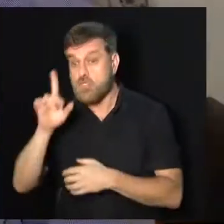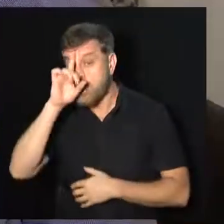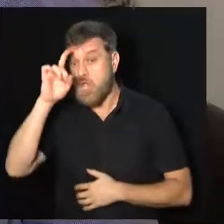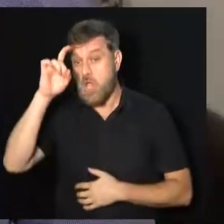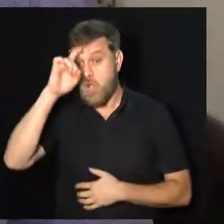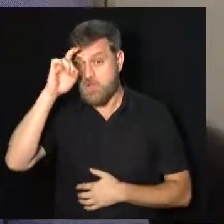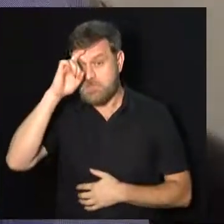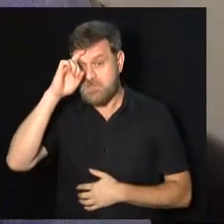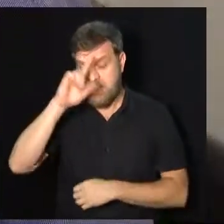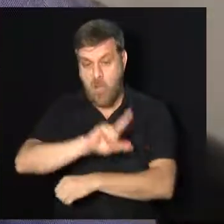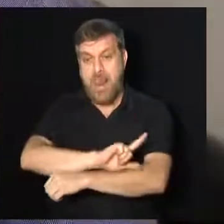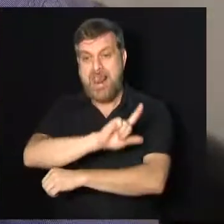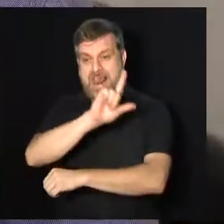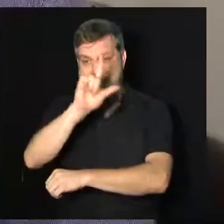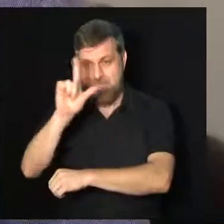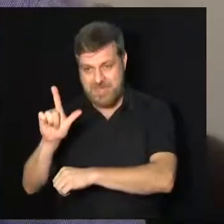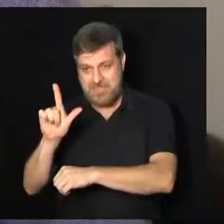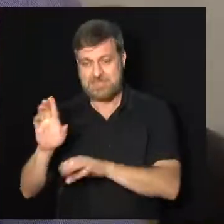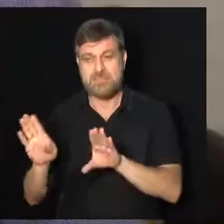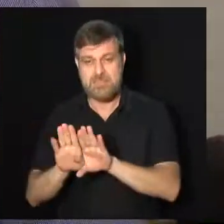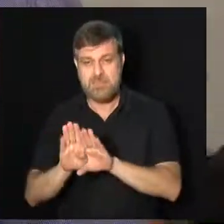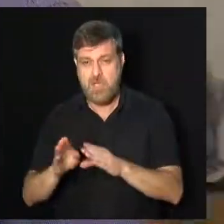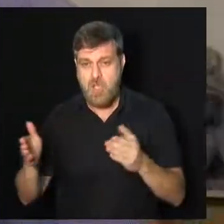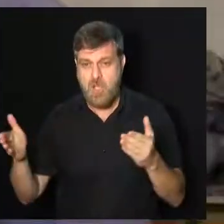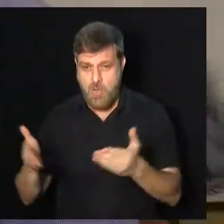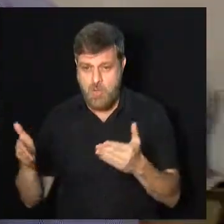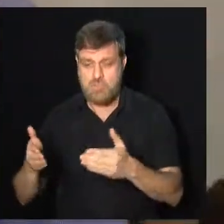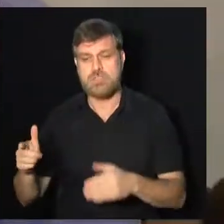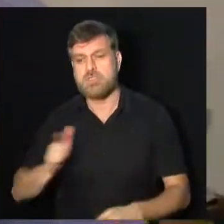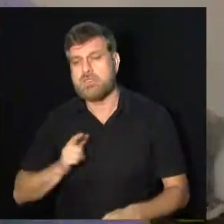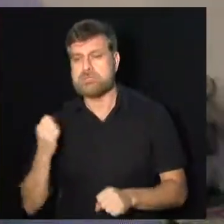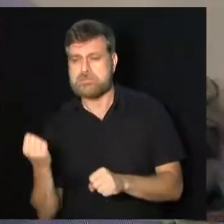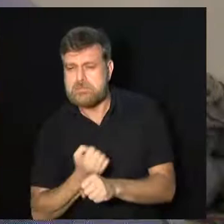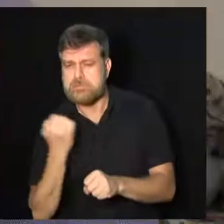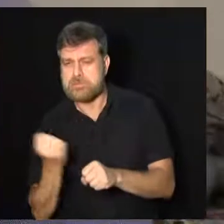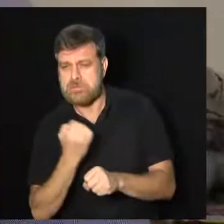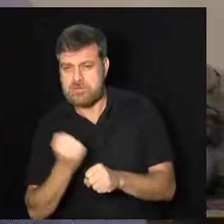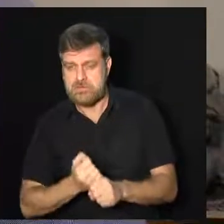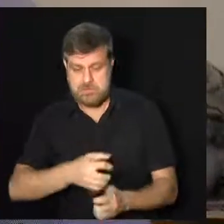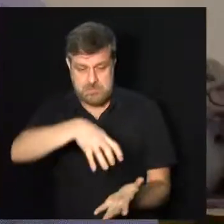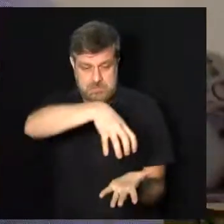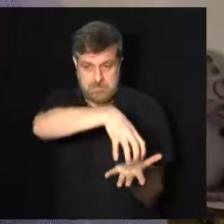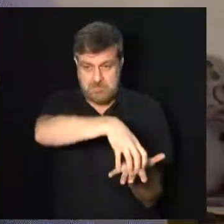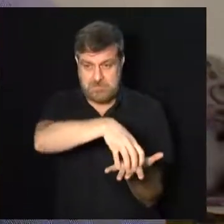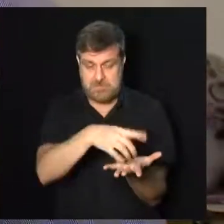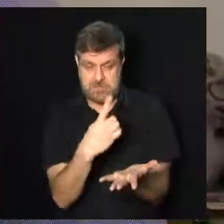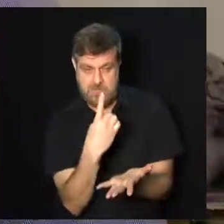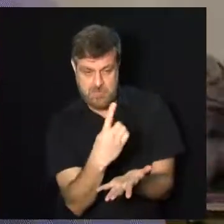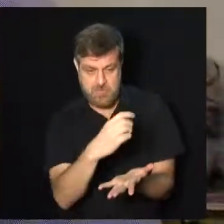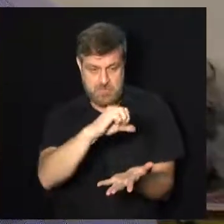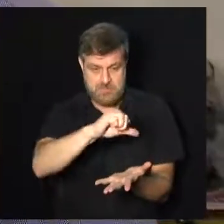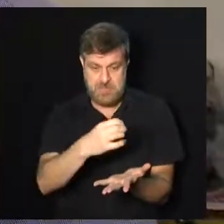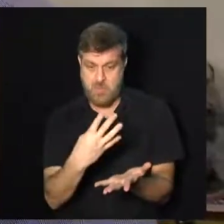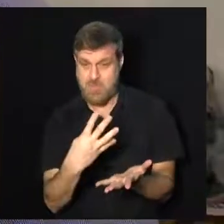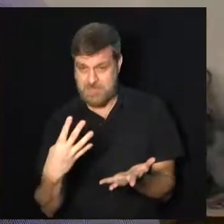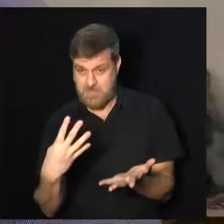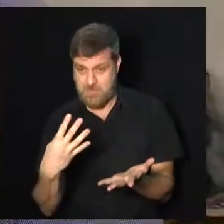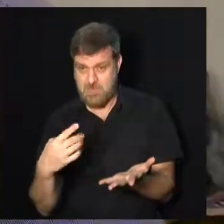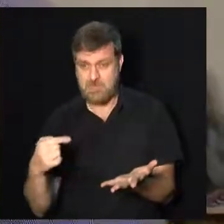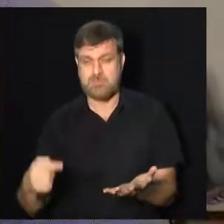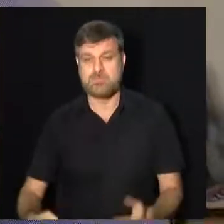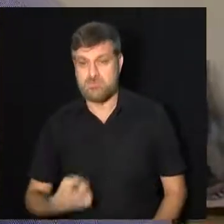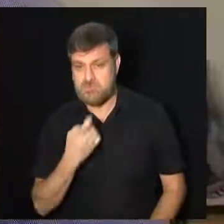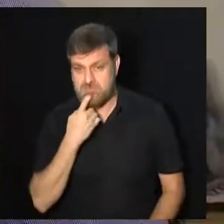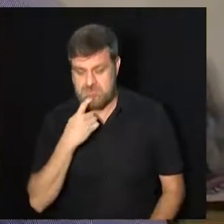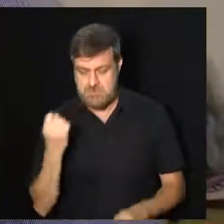Sírio-Libanês. Agora, depois disso, ela começou a construção desse prédio aqui, começou em 1944. Por